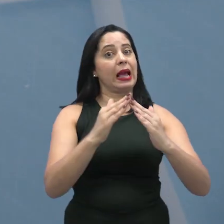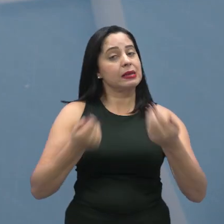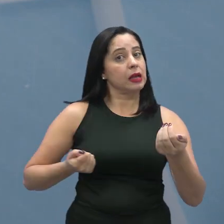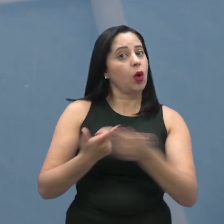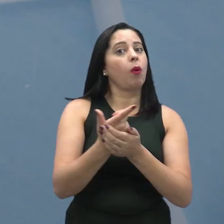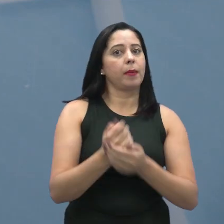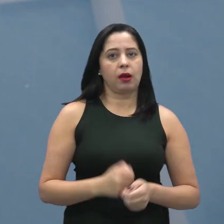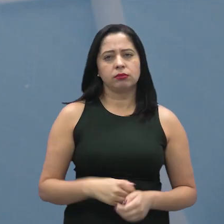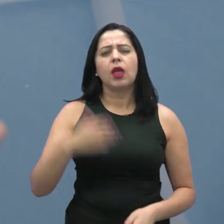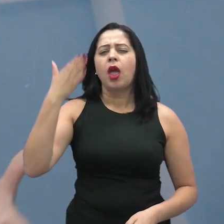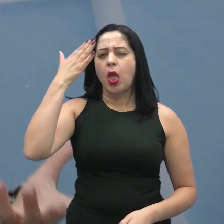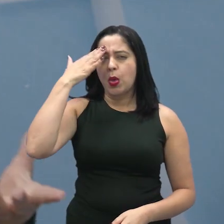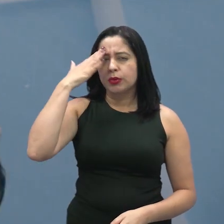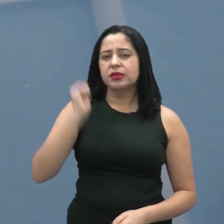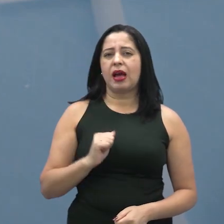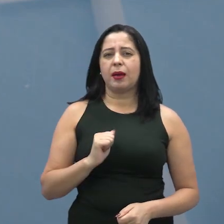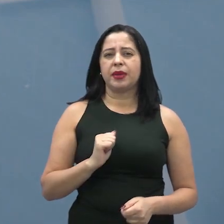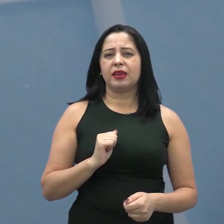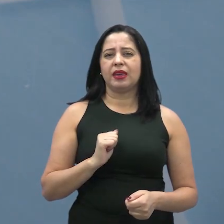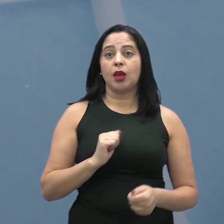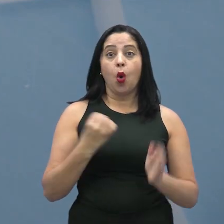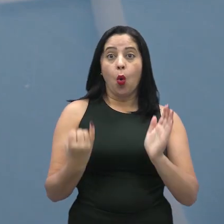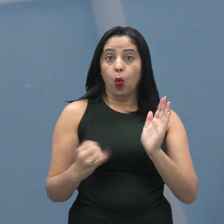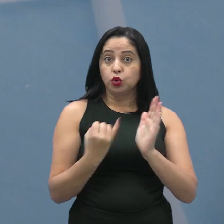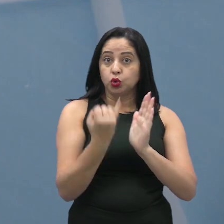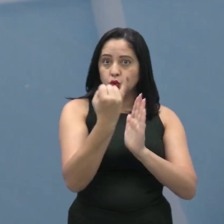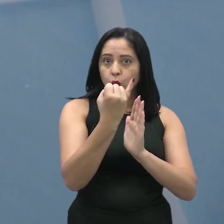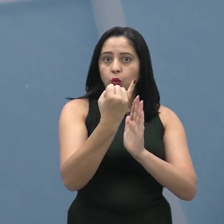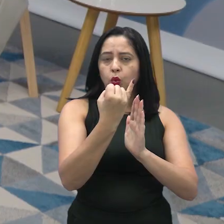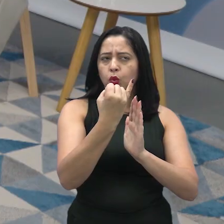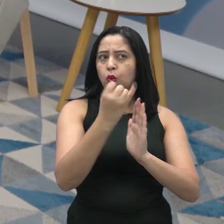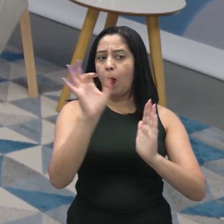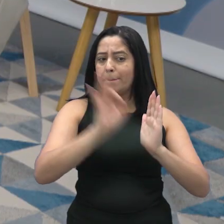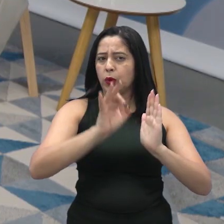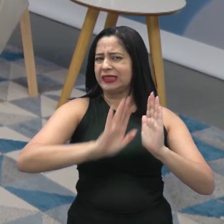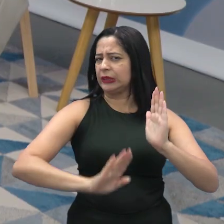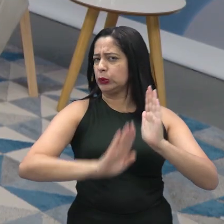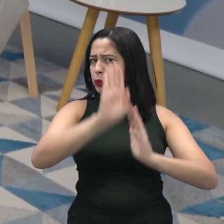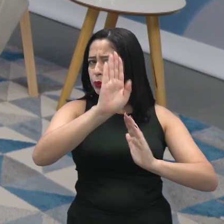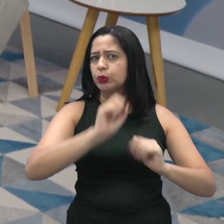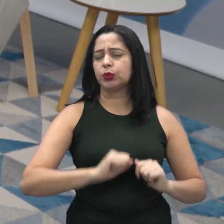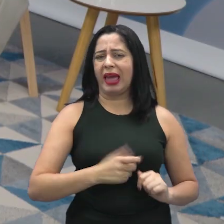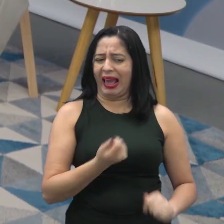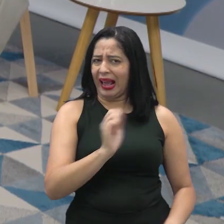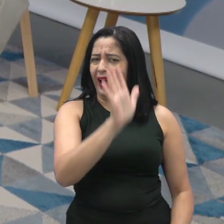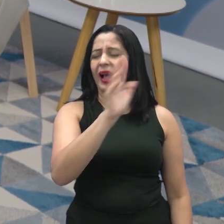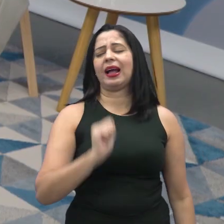que quando tem um financiamento, sobretudo os juros, né, eles são altíssimos. E aí, inclusive,